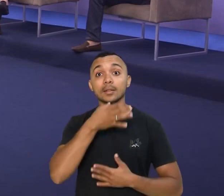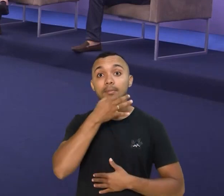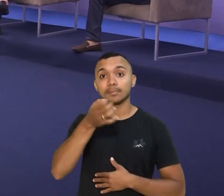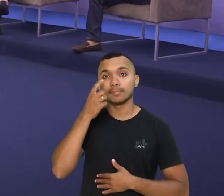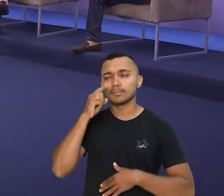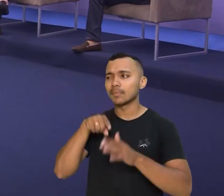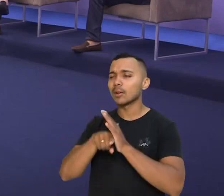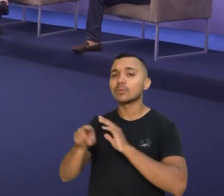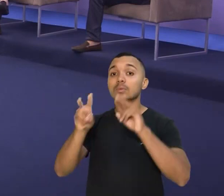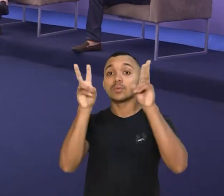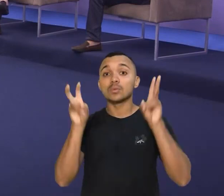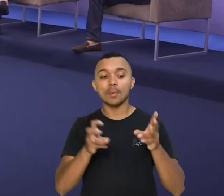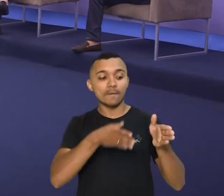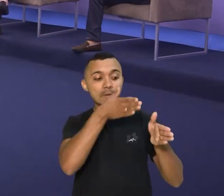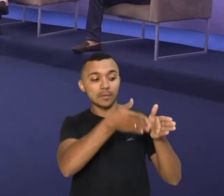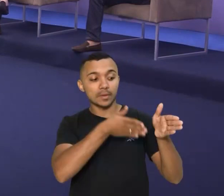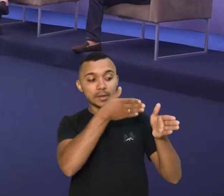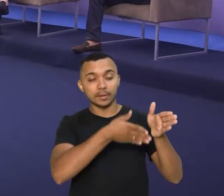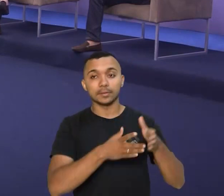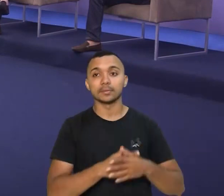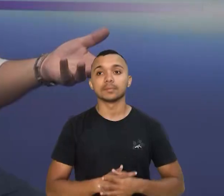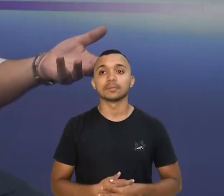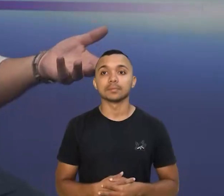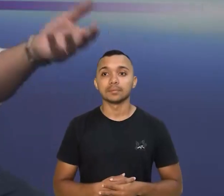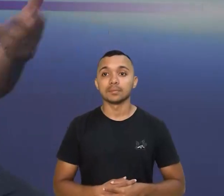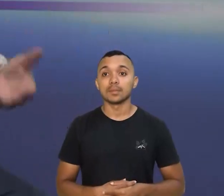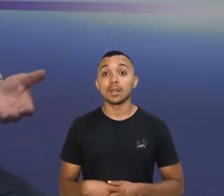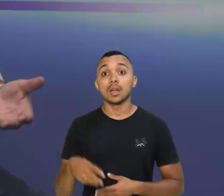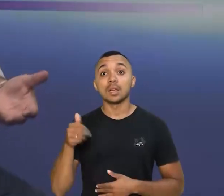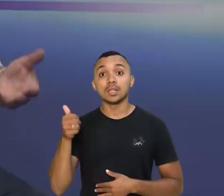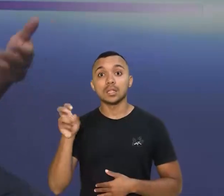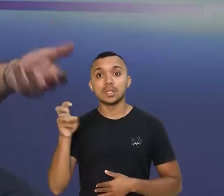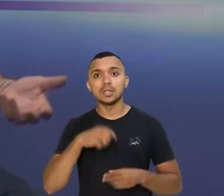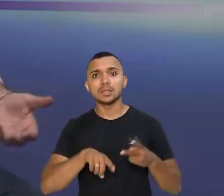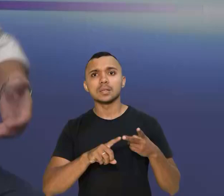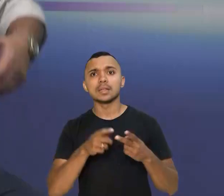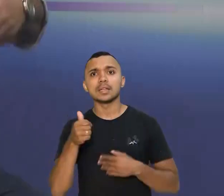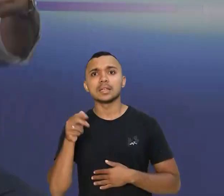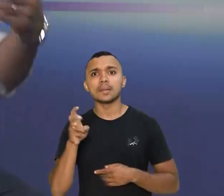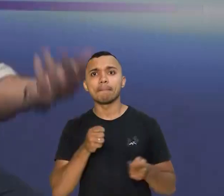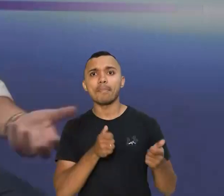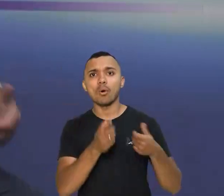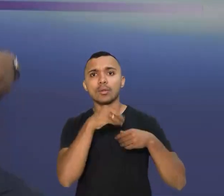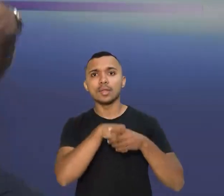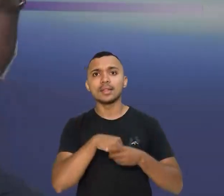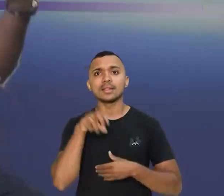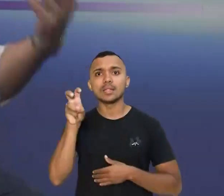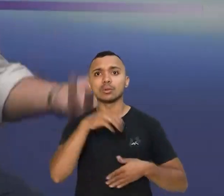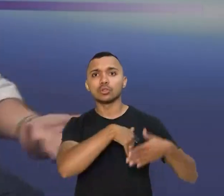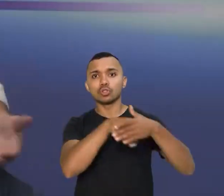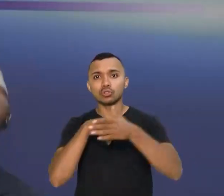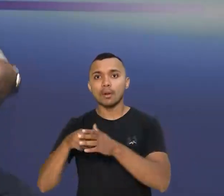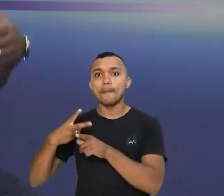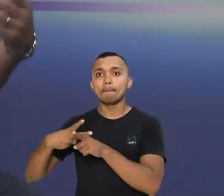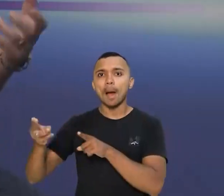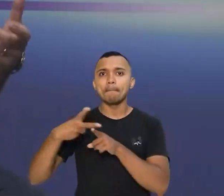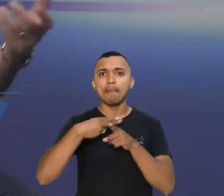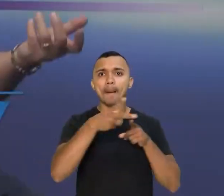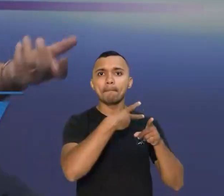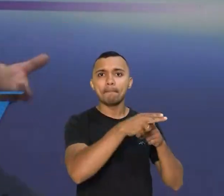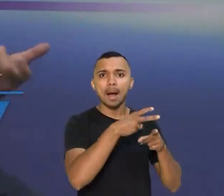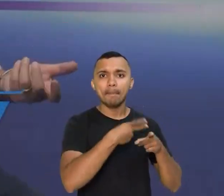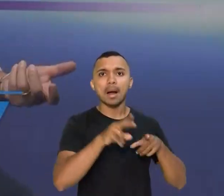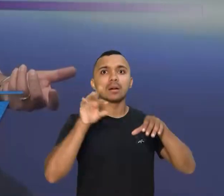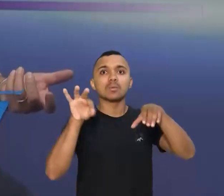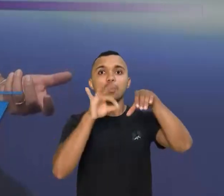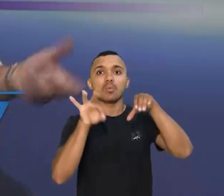pelo Ferroviário. 15 pontos, 5 jogos, 15 pontos, invencibilidade, 100% de aproveitamento. E